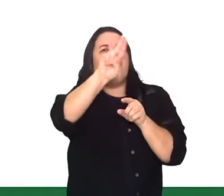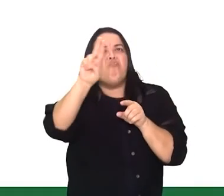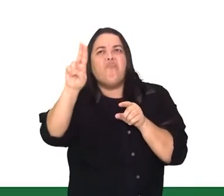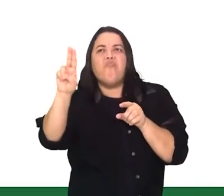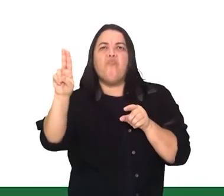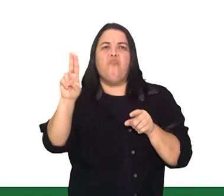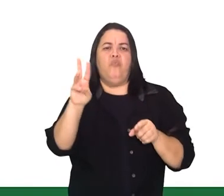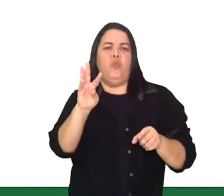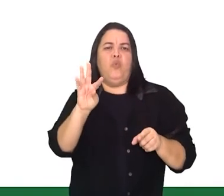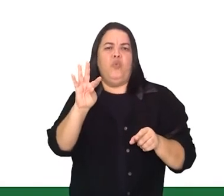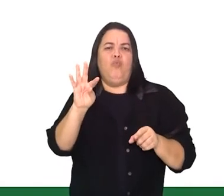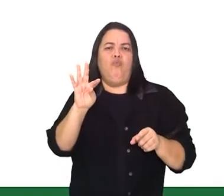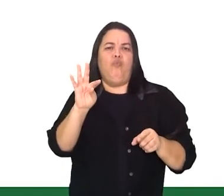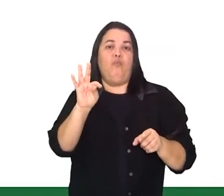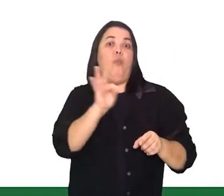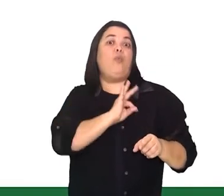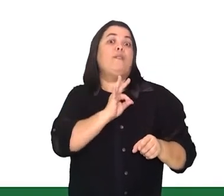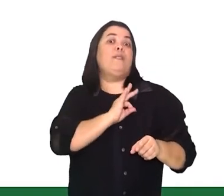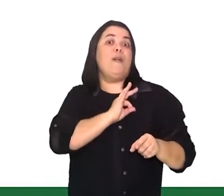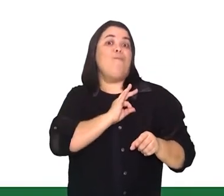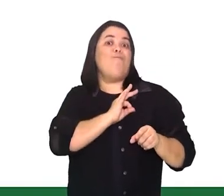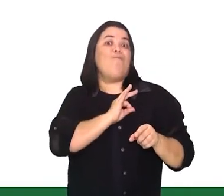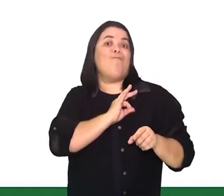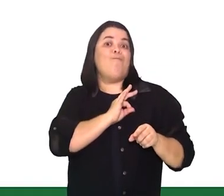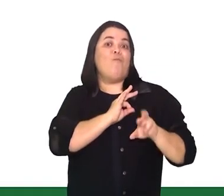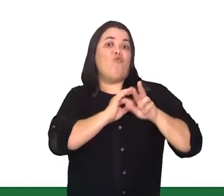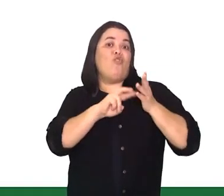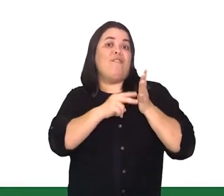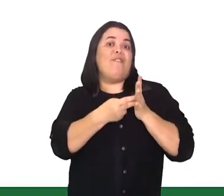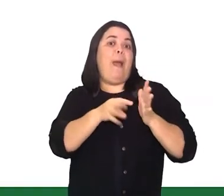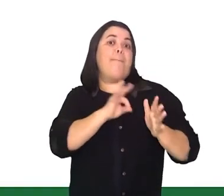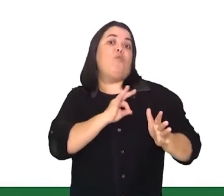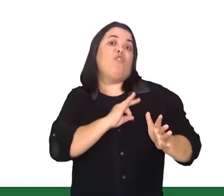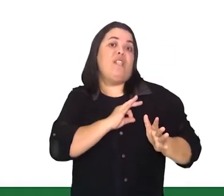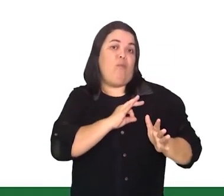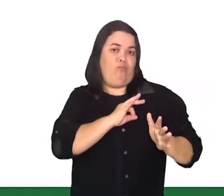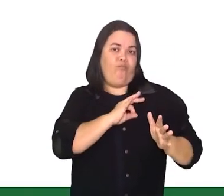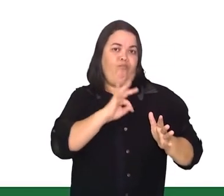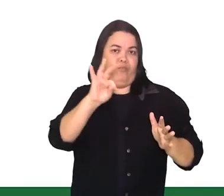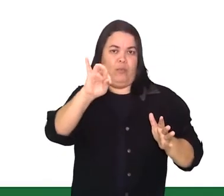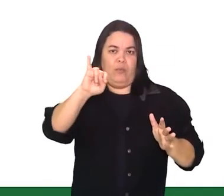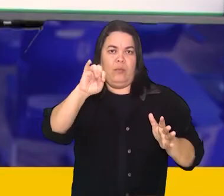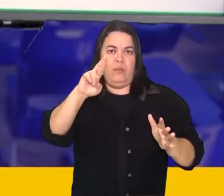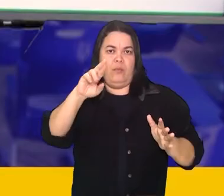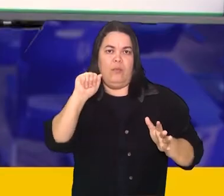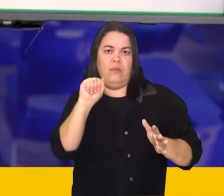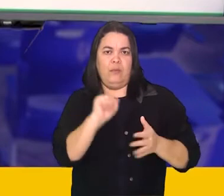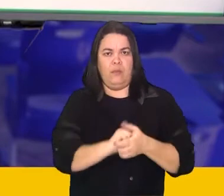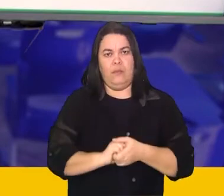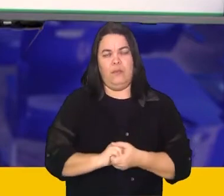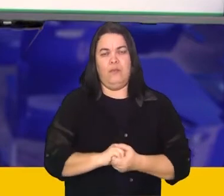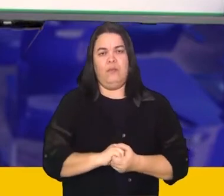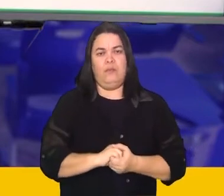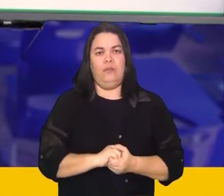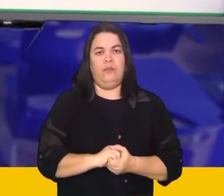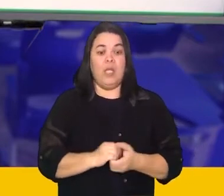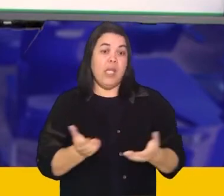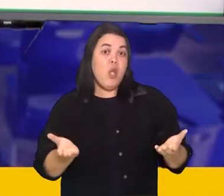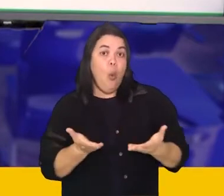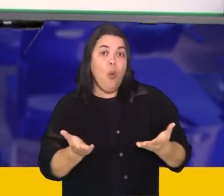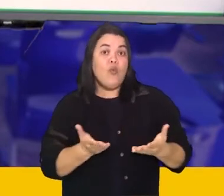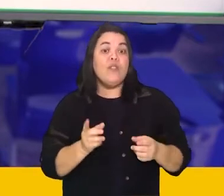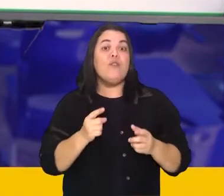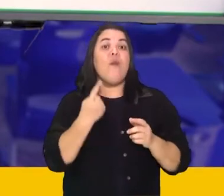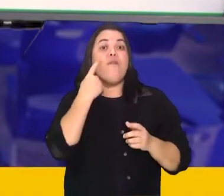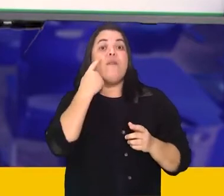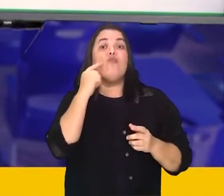foi aí usada com outro sentido, significando, se referindo a policial. Agora, nessa aula de hoje, nós vimos a